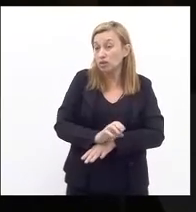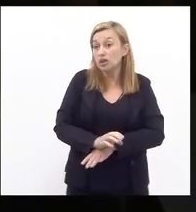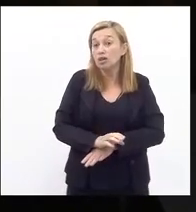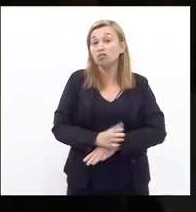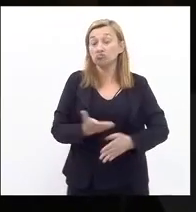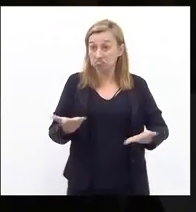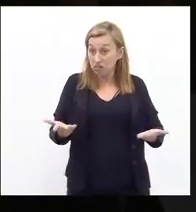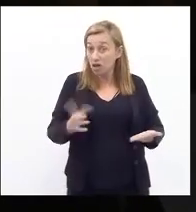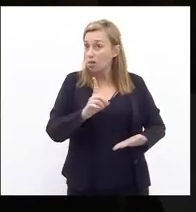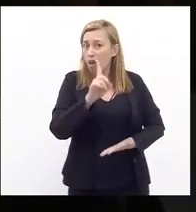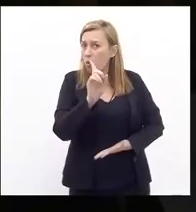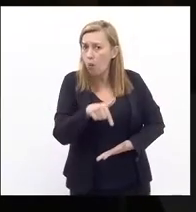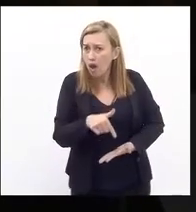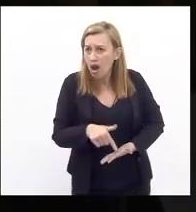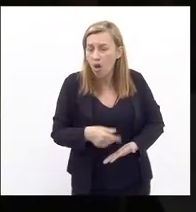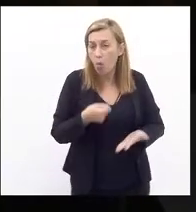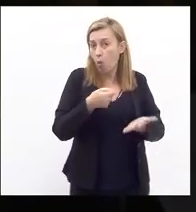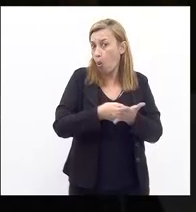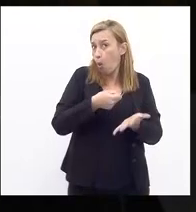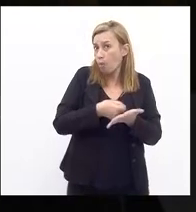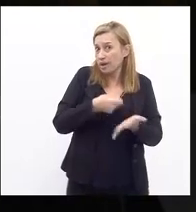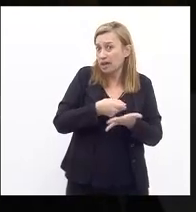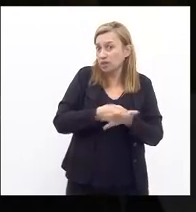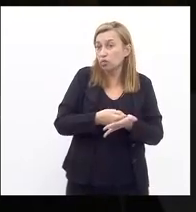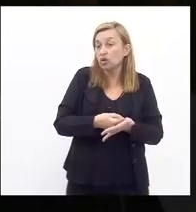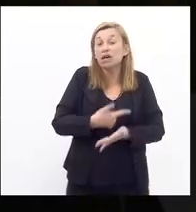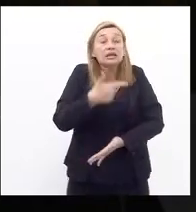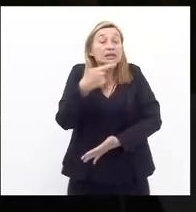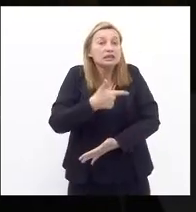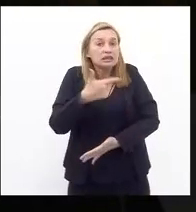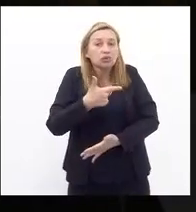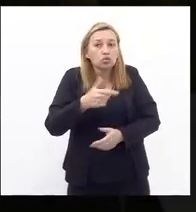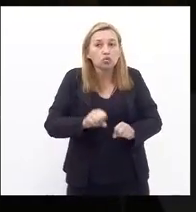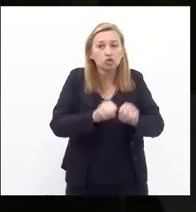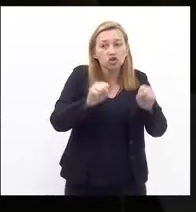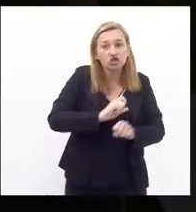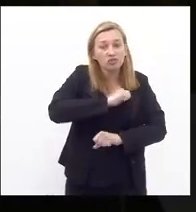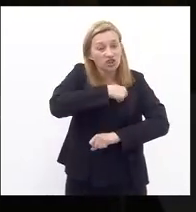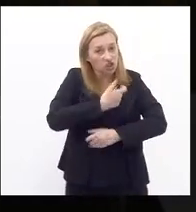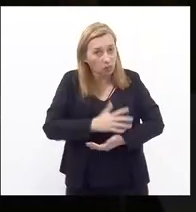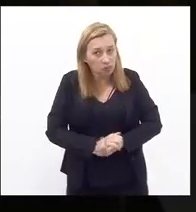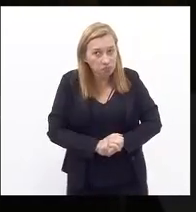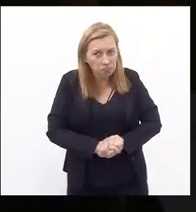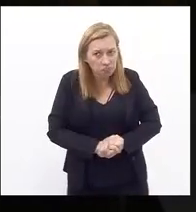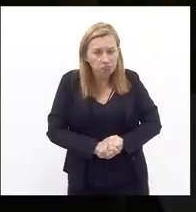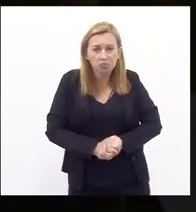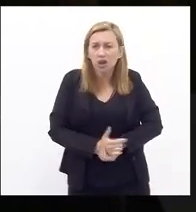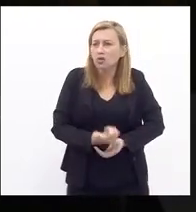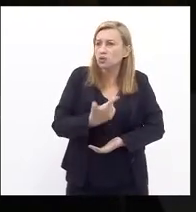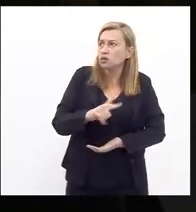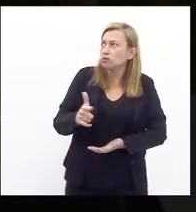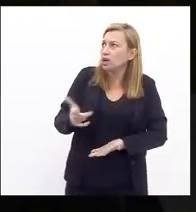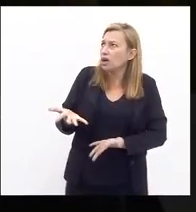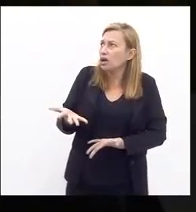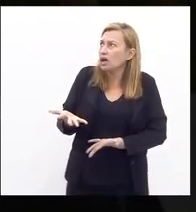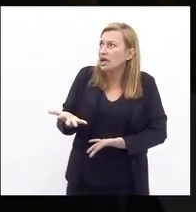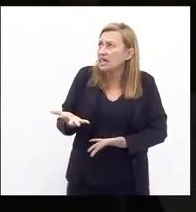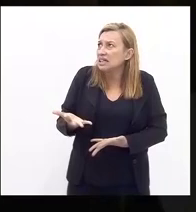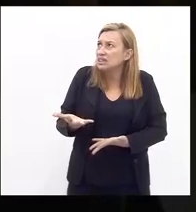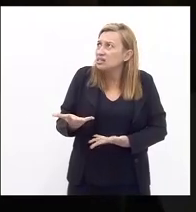isso não é obrigatório segundo o regime de recuperação fiscal não há nem